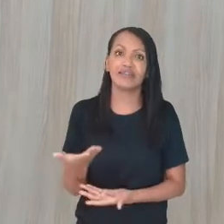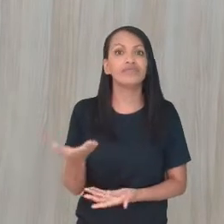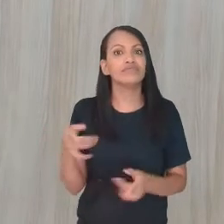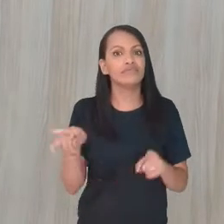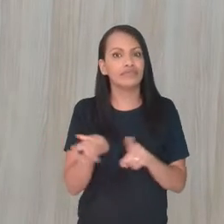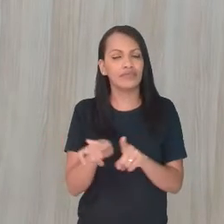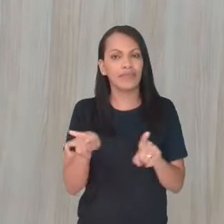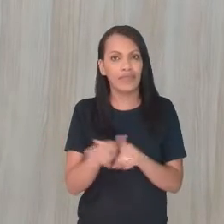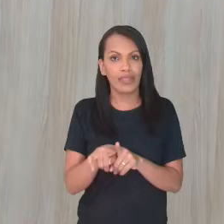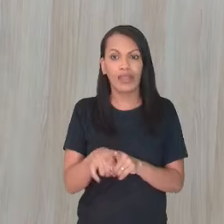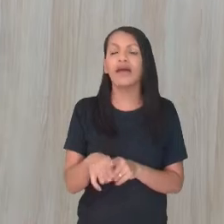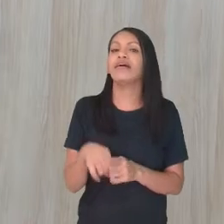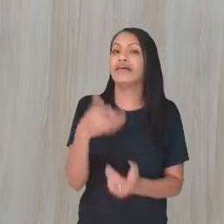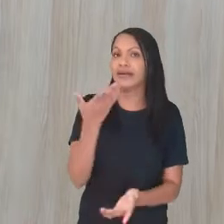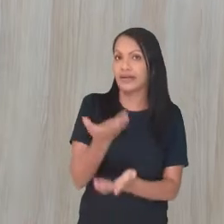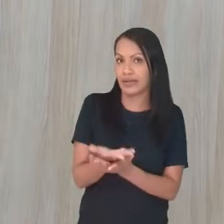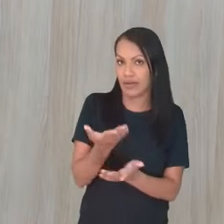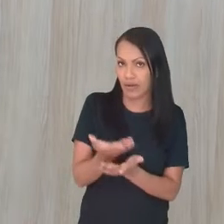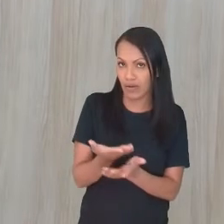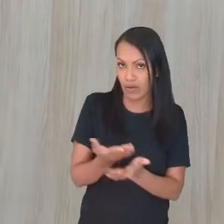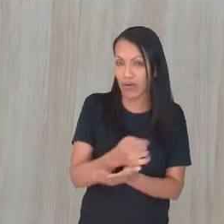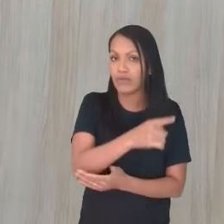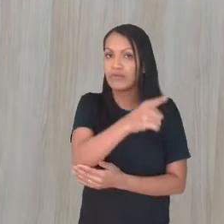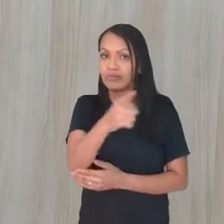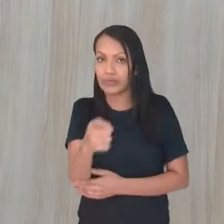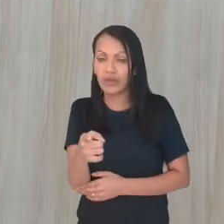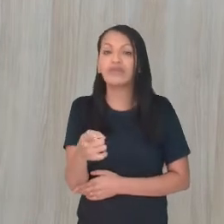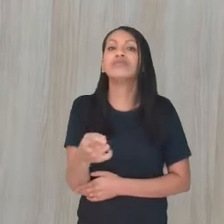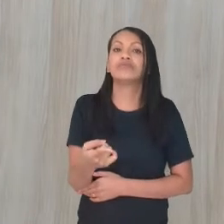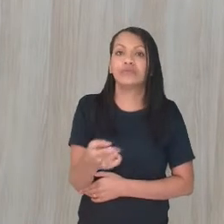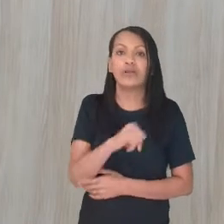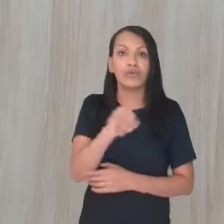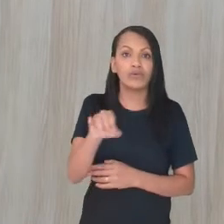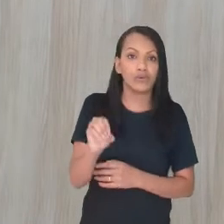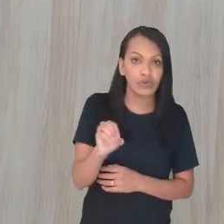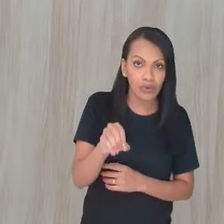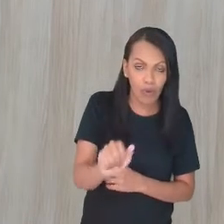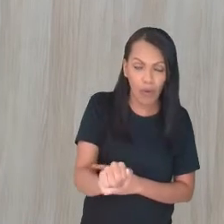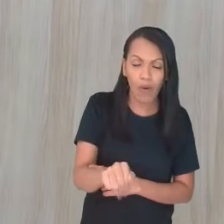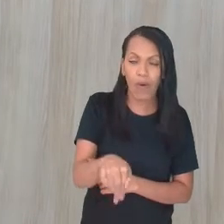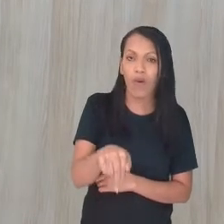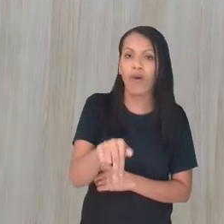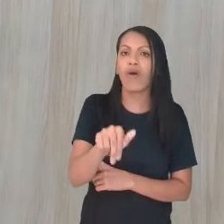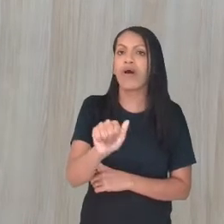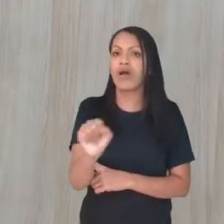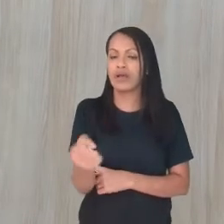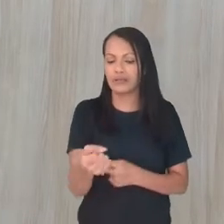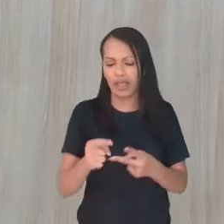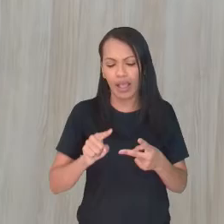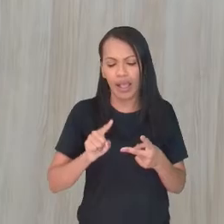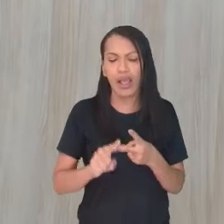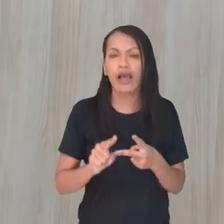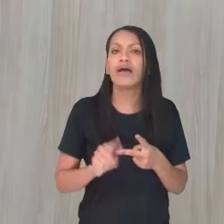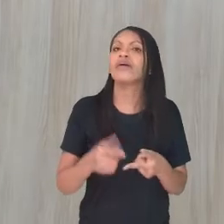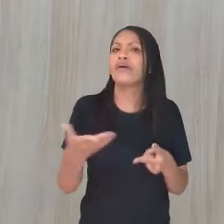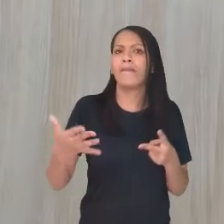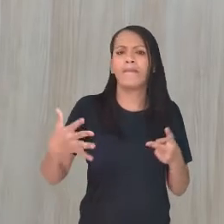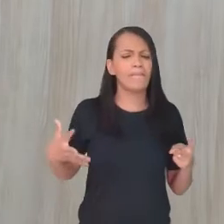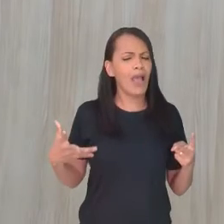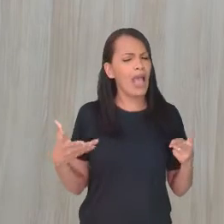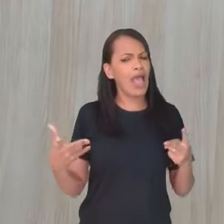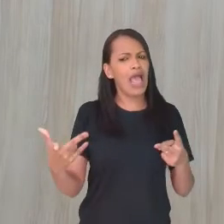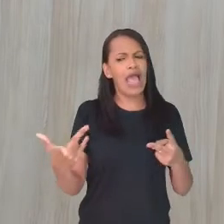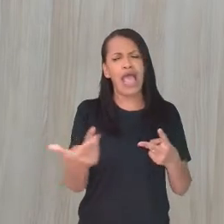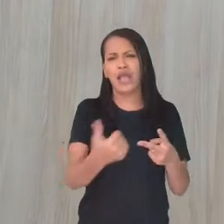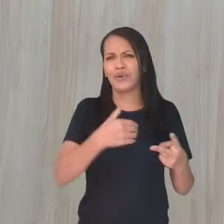aqui para que essa aula chegue até você, né? Estou com o Jonas, nosso produtor. Estou com ele,